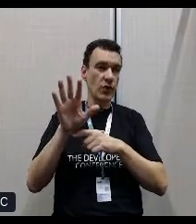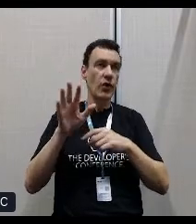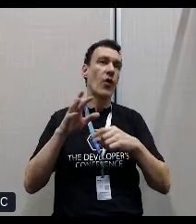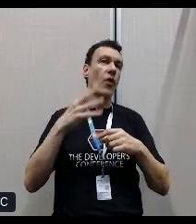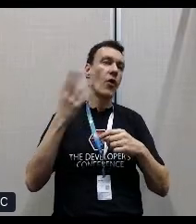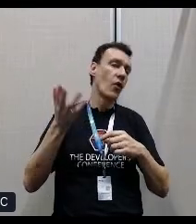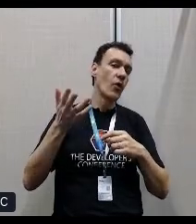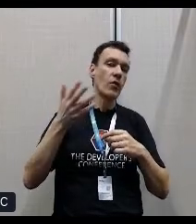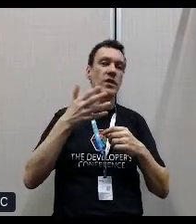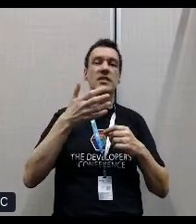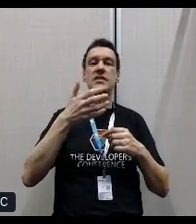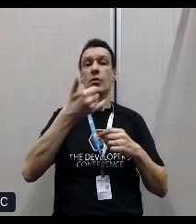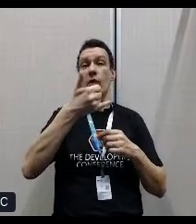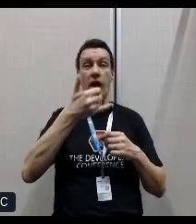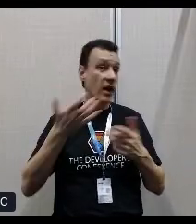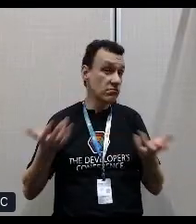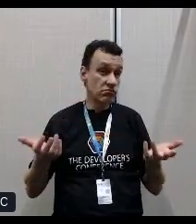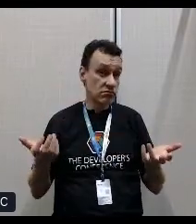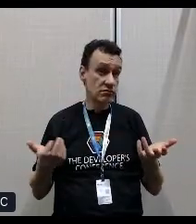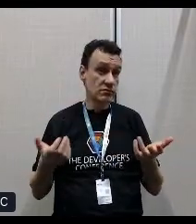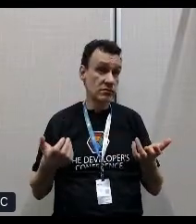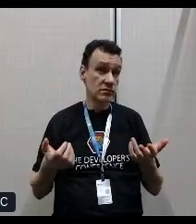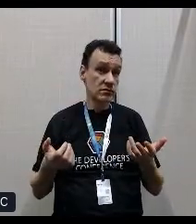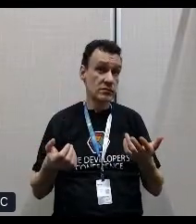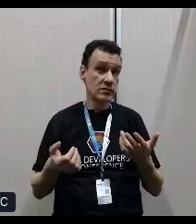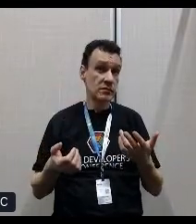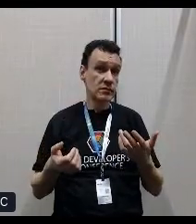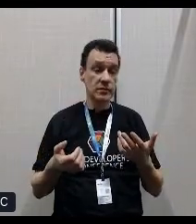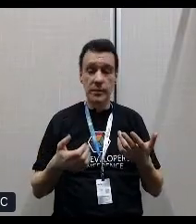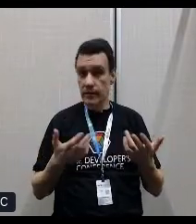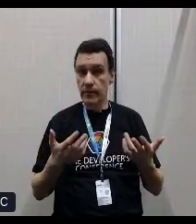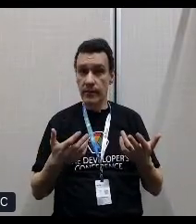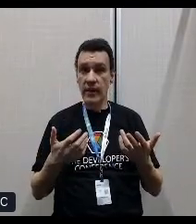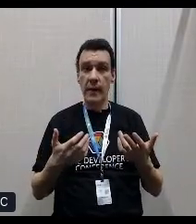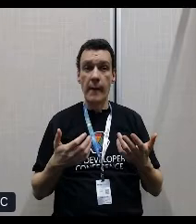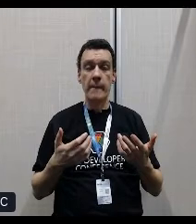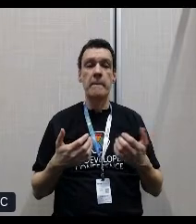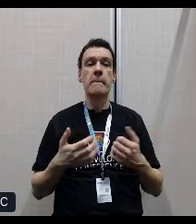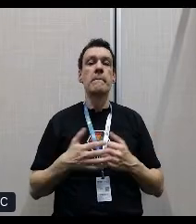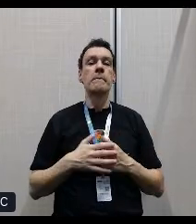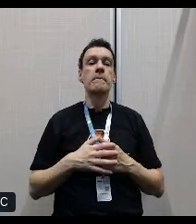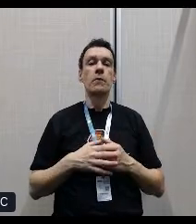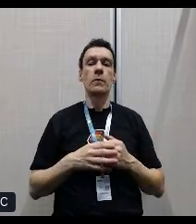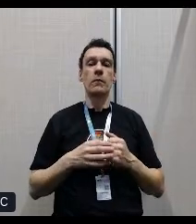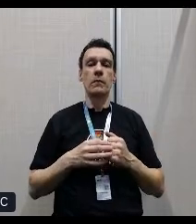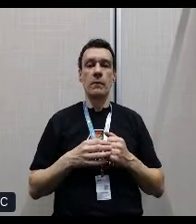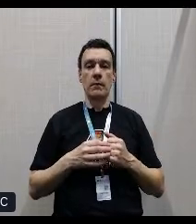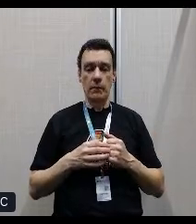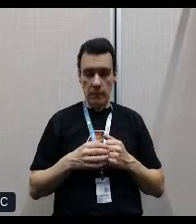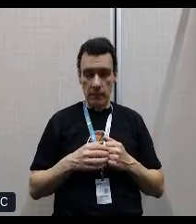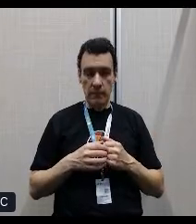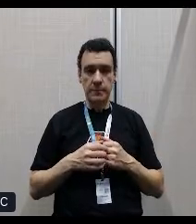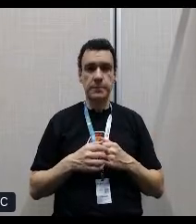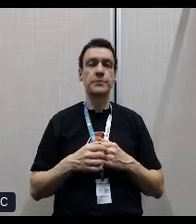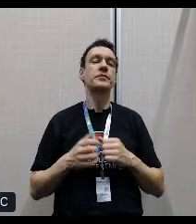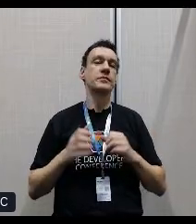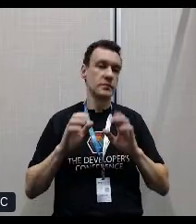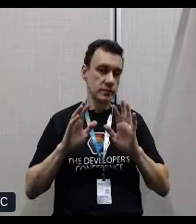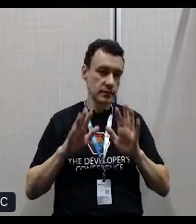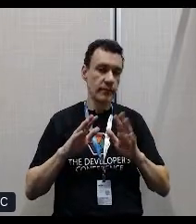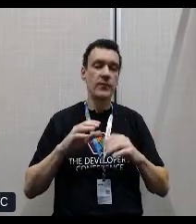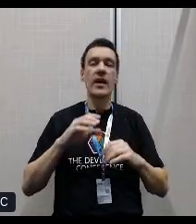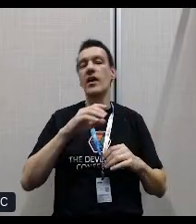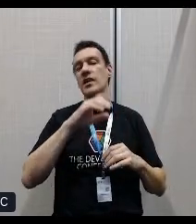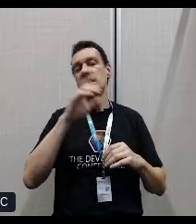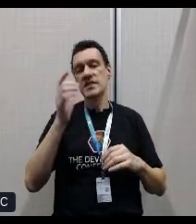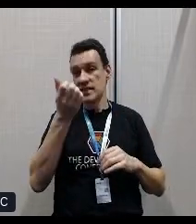o tamanho do dispositivo ele não pode impactar na experiência de uso. Sexto ponto, foco no feedback e ordem. O